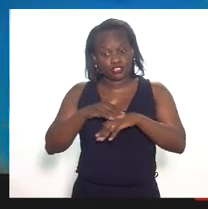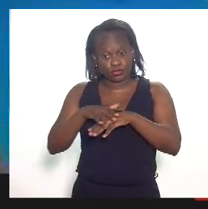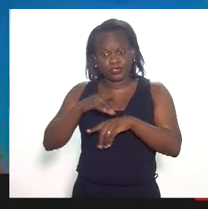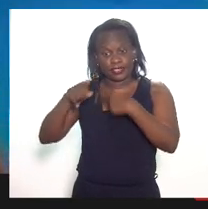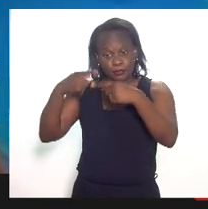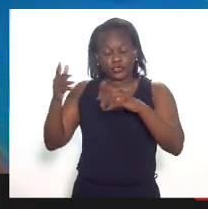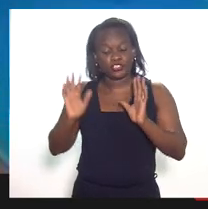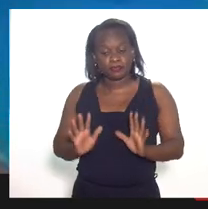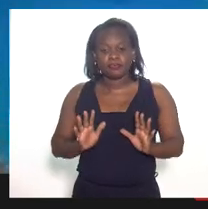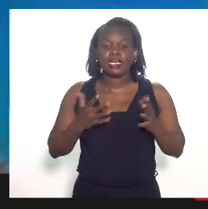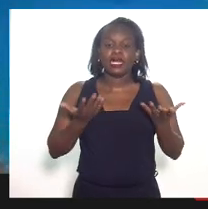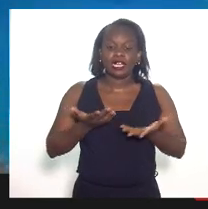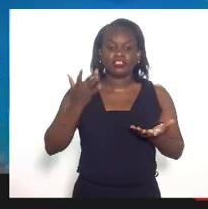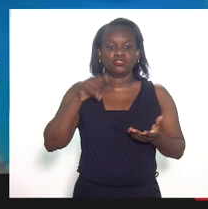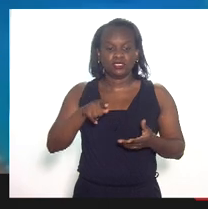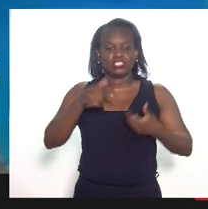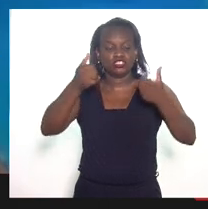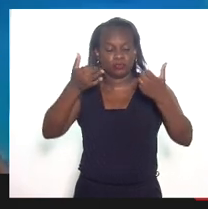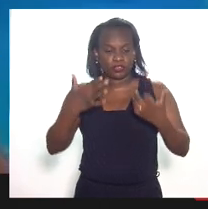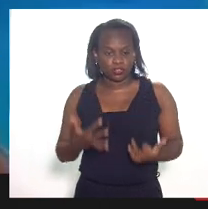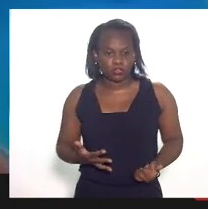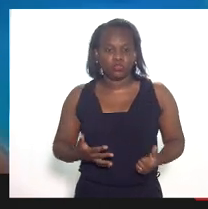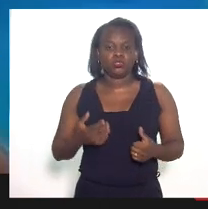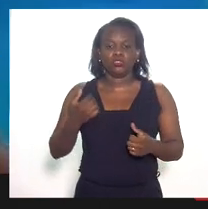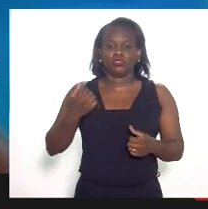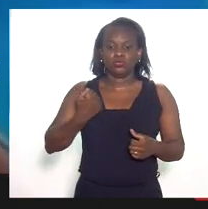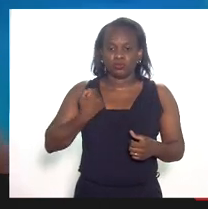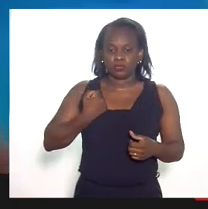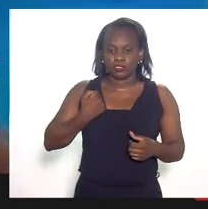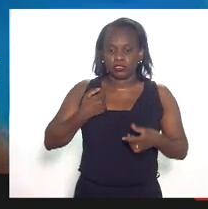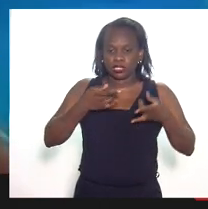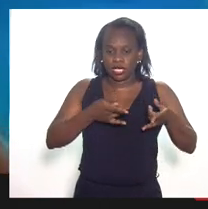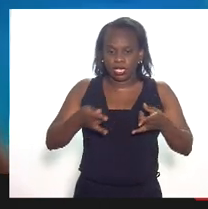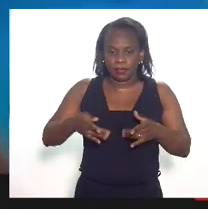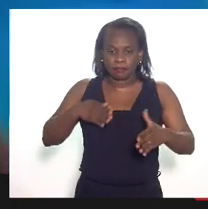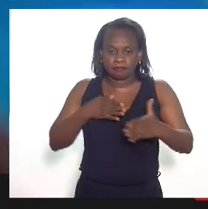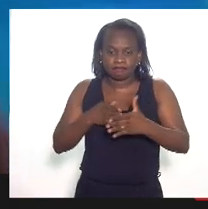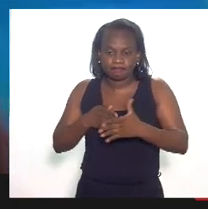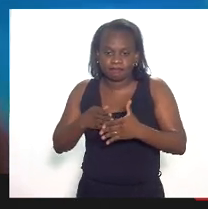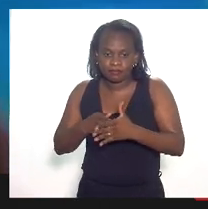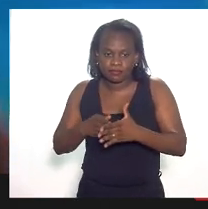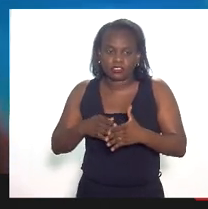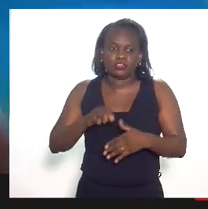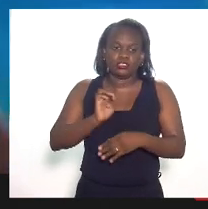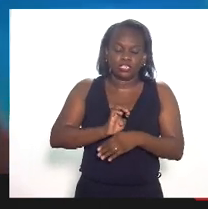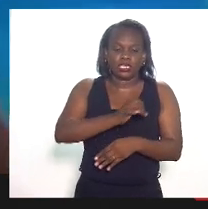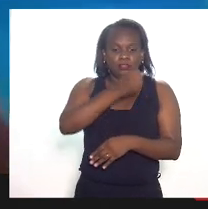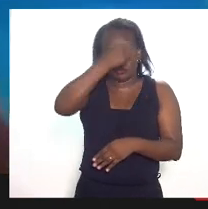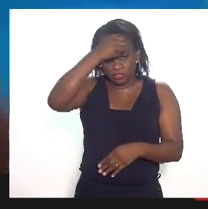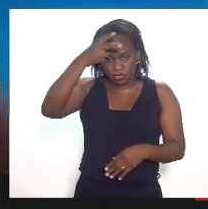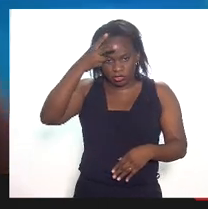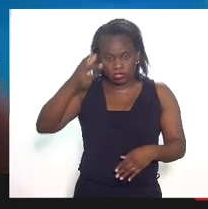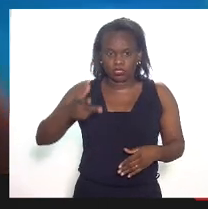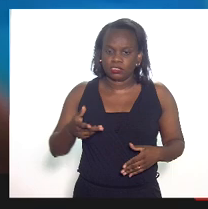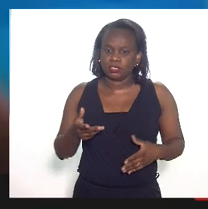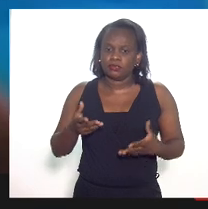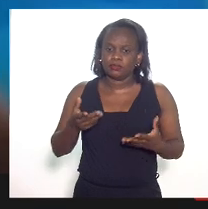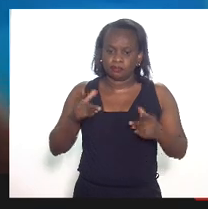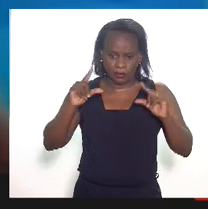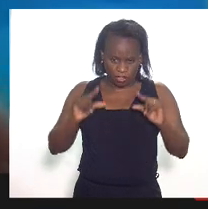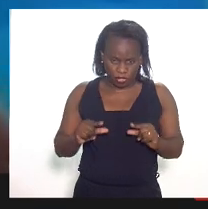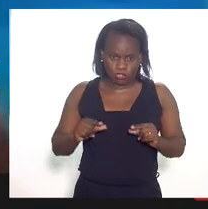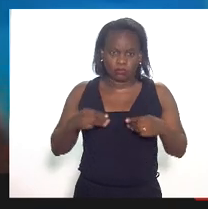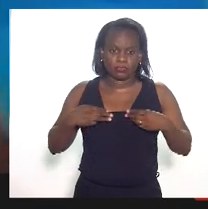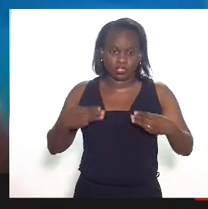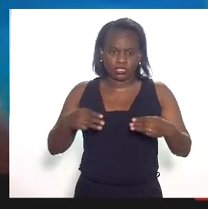depois. Mas acho que o senhor colocou uma coisa importante. O número de leitos impedidos no Estado, no município, são muito menor, é um número muito menor do que no